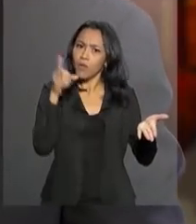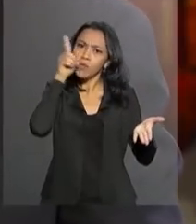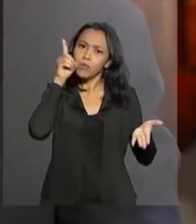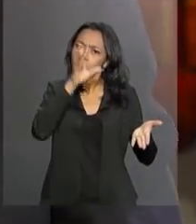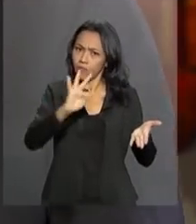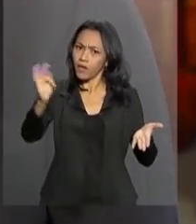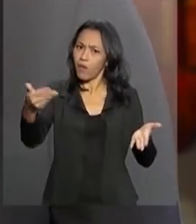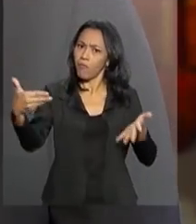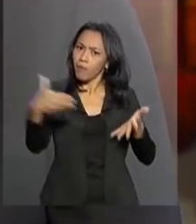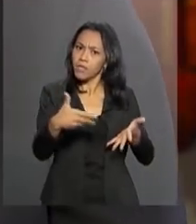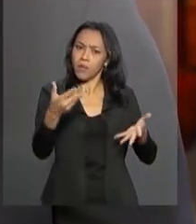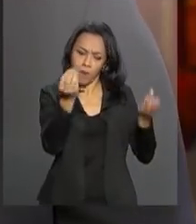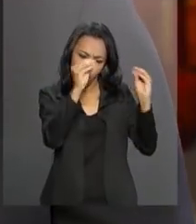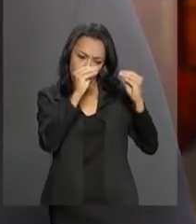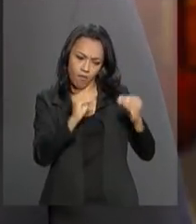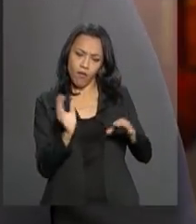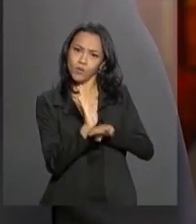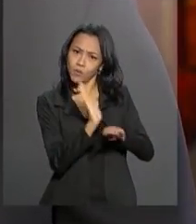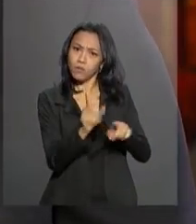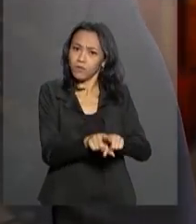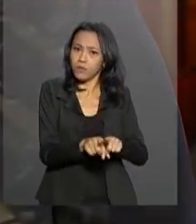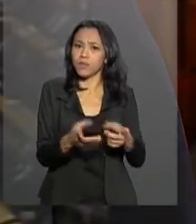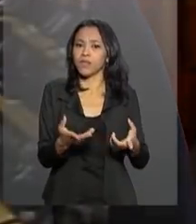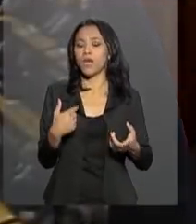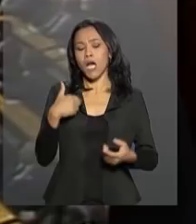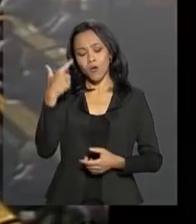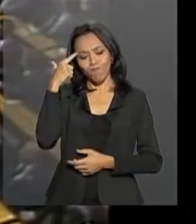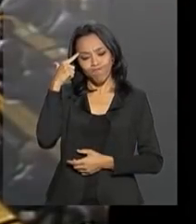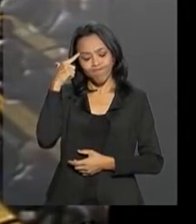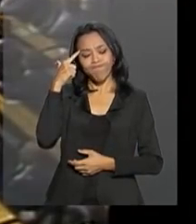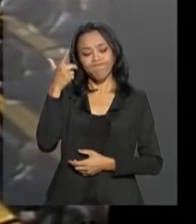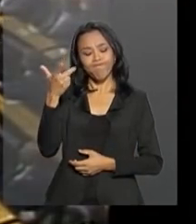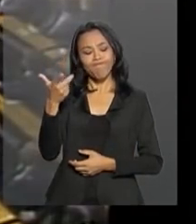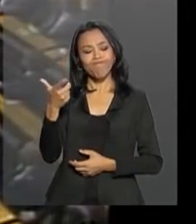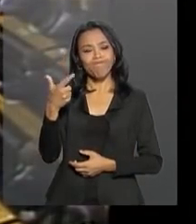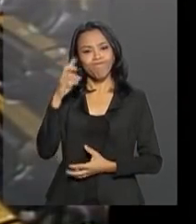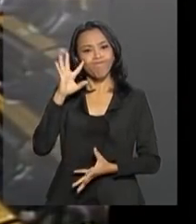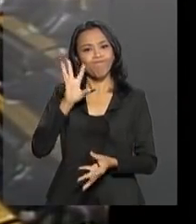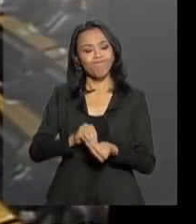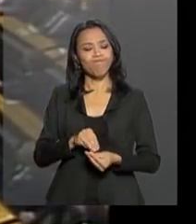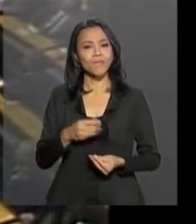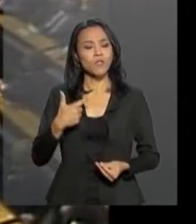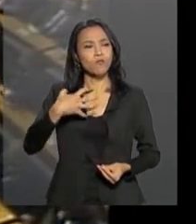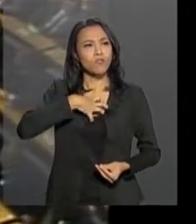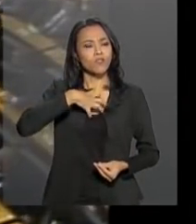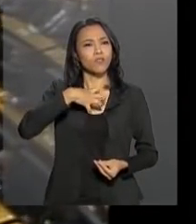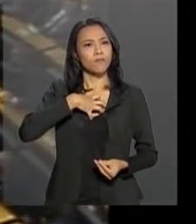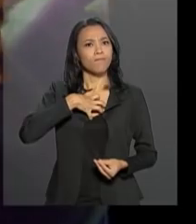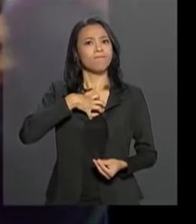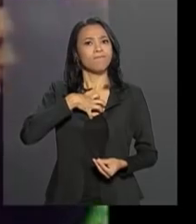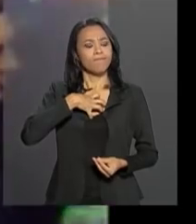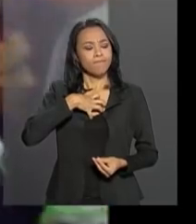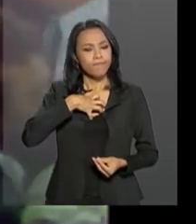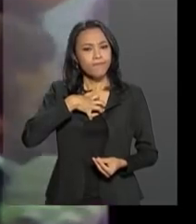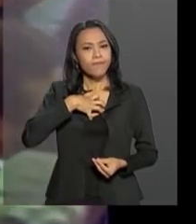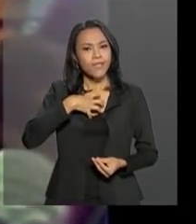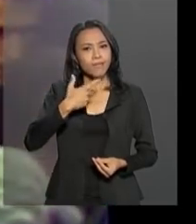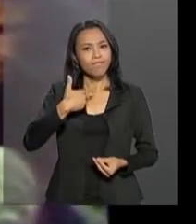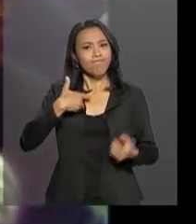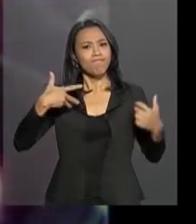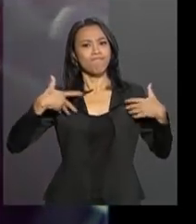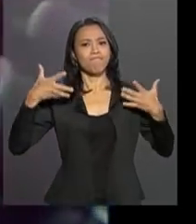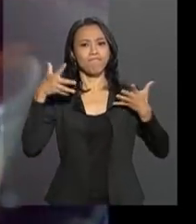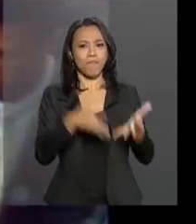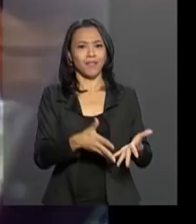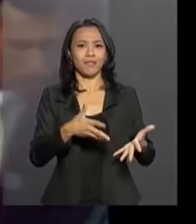Então, dando uma visão pessoal, eu tive uma sensação de participante,